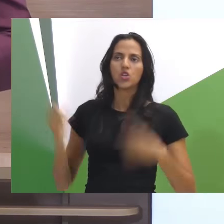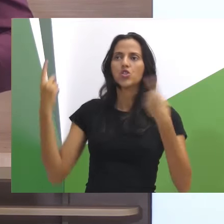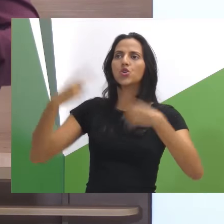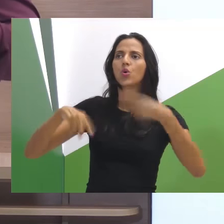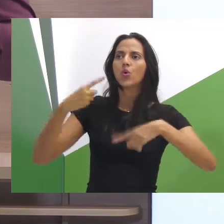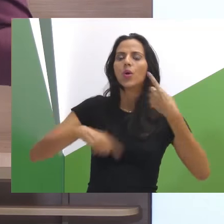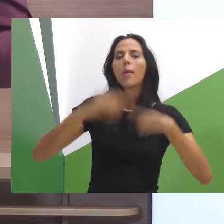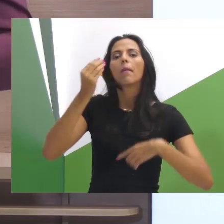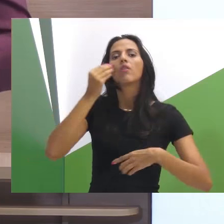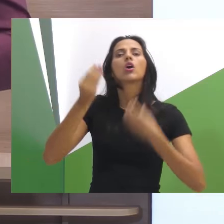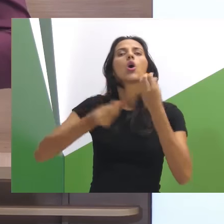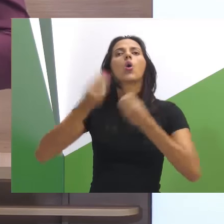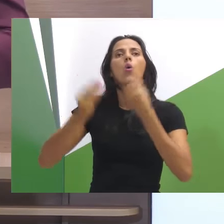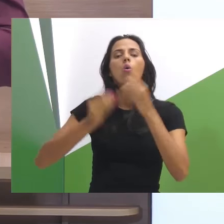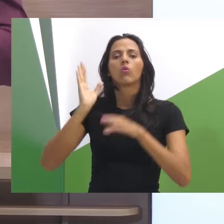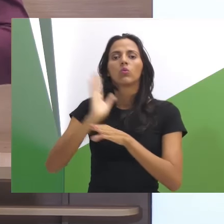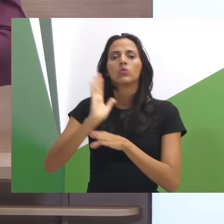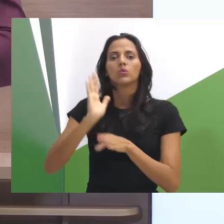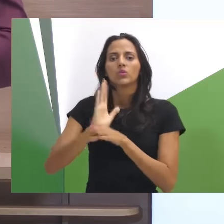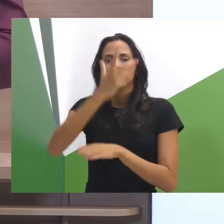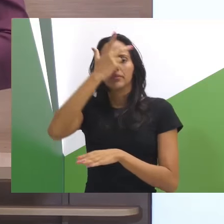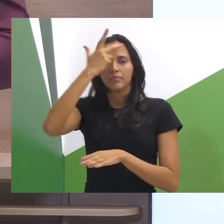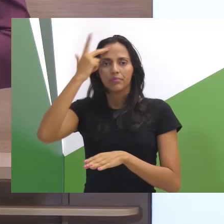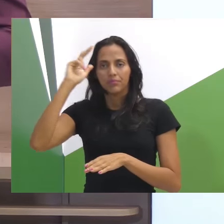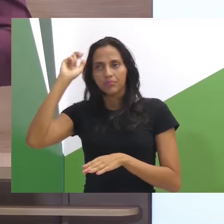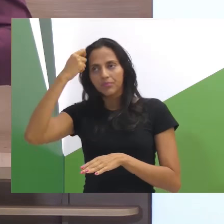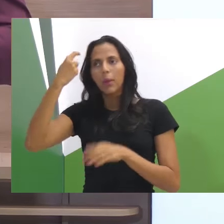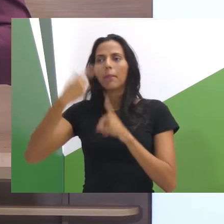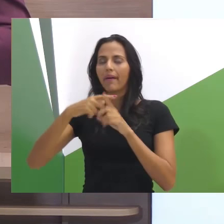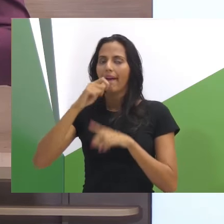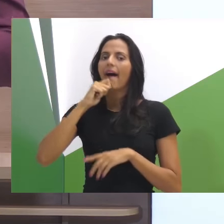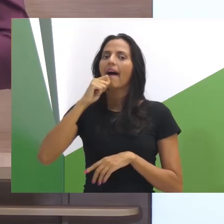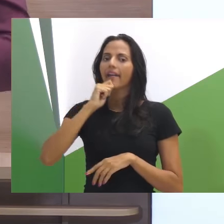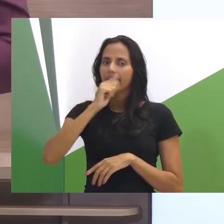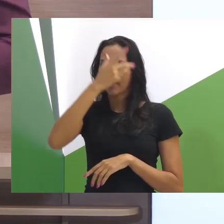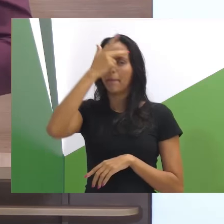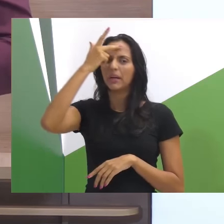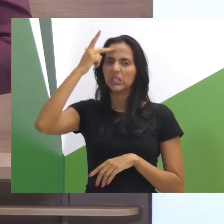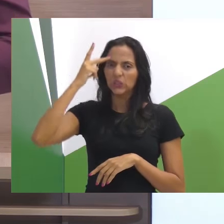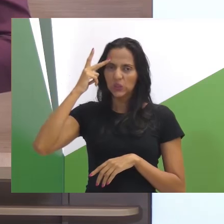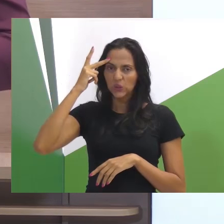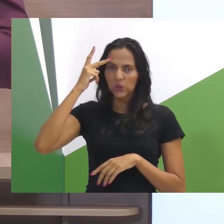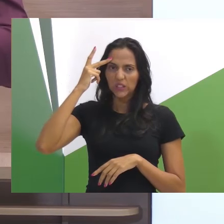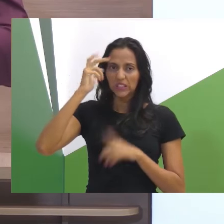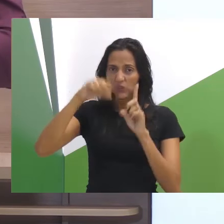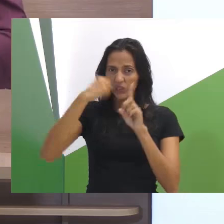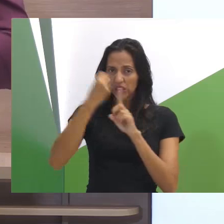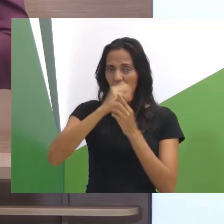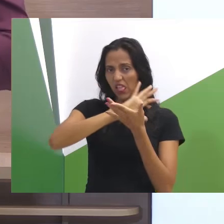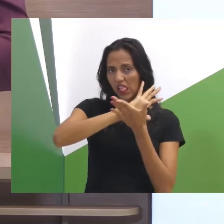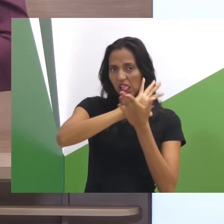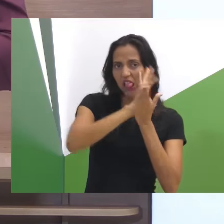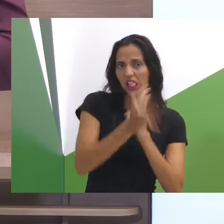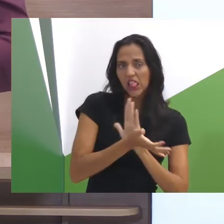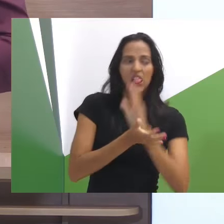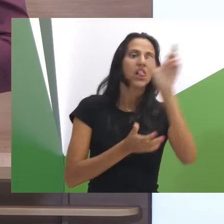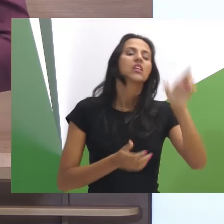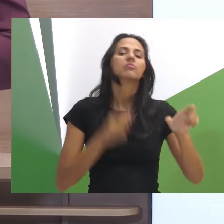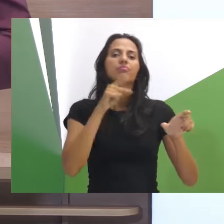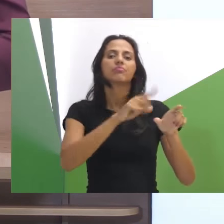tentar minimizar a situação de preconceito, de discriminação racial que os negros sofreram na